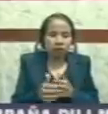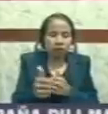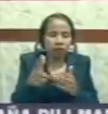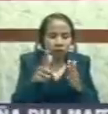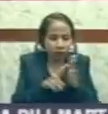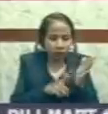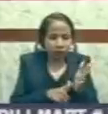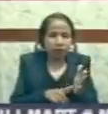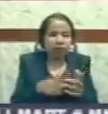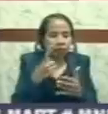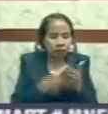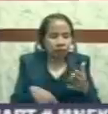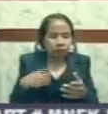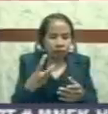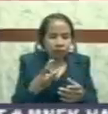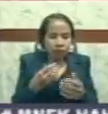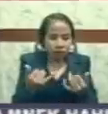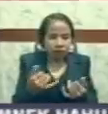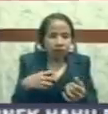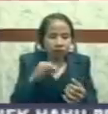promete, baseia para